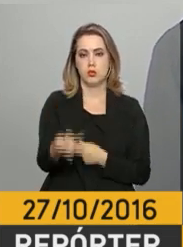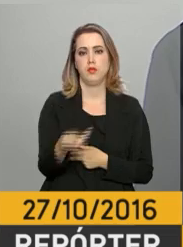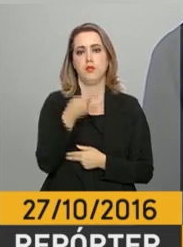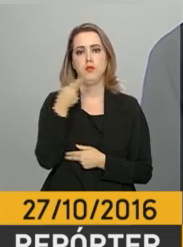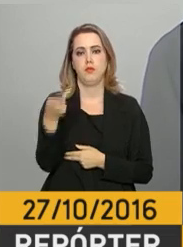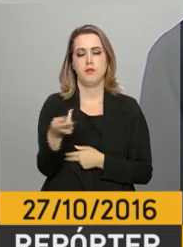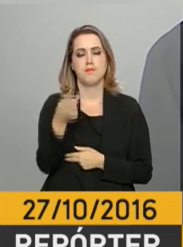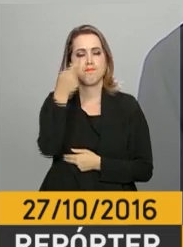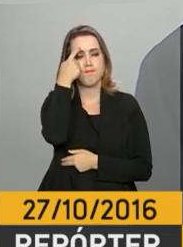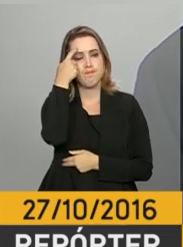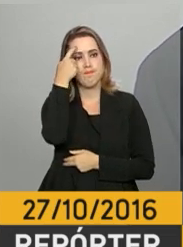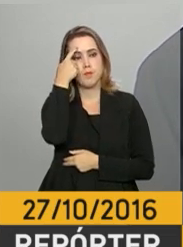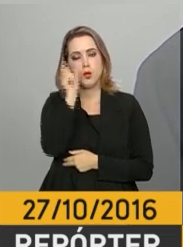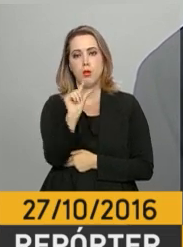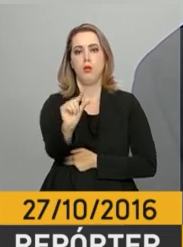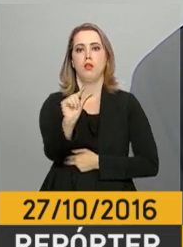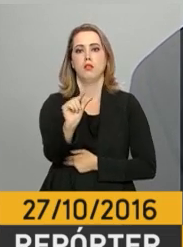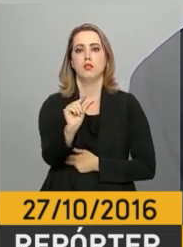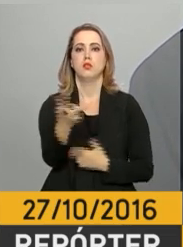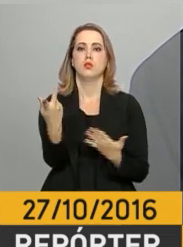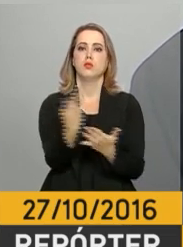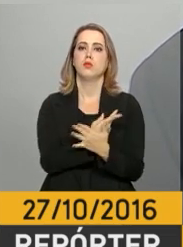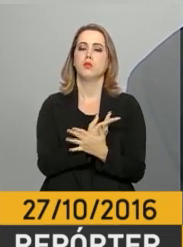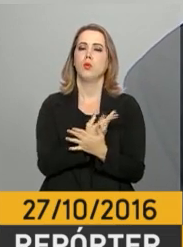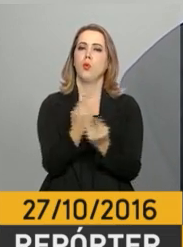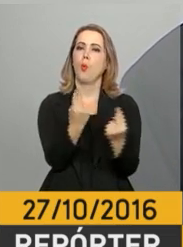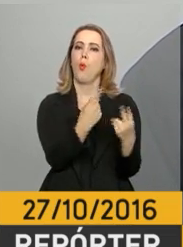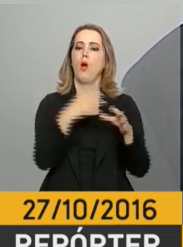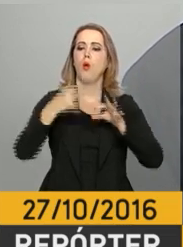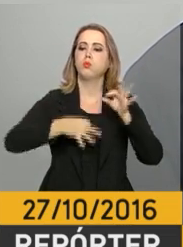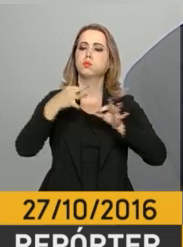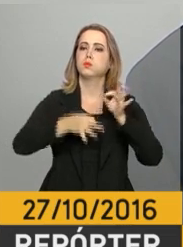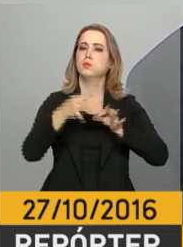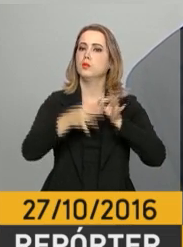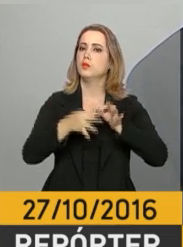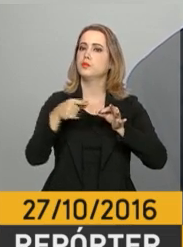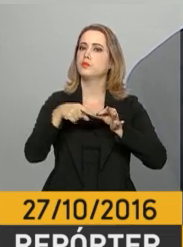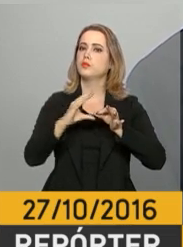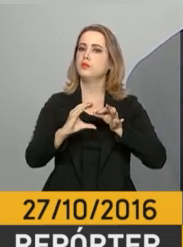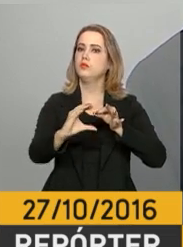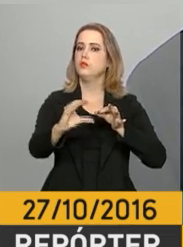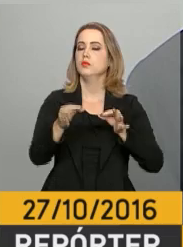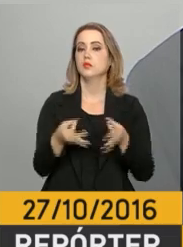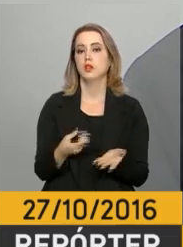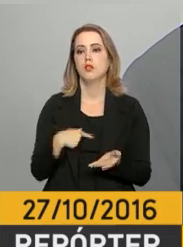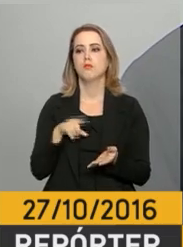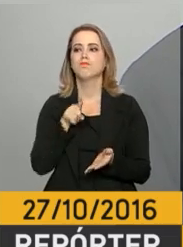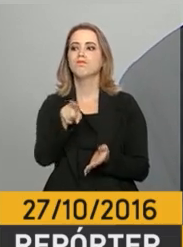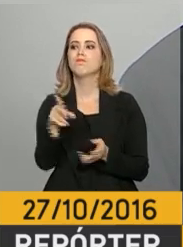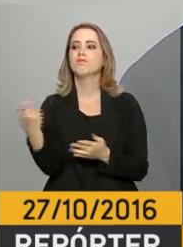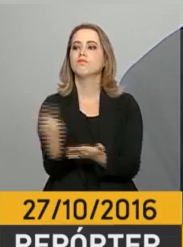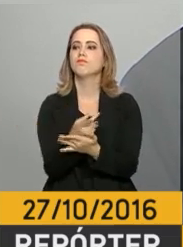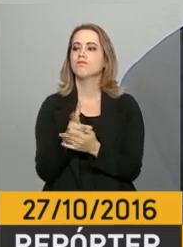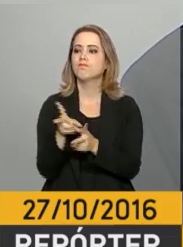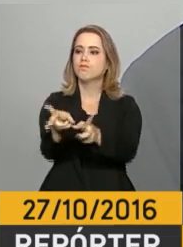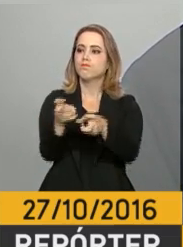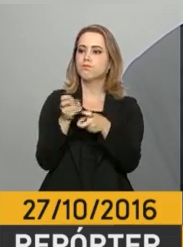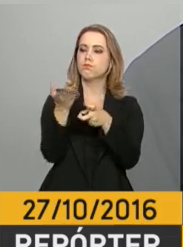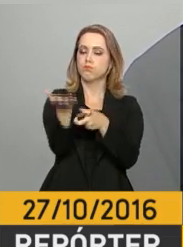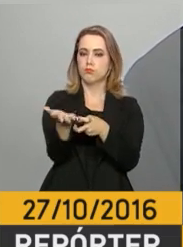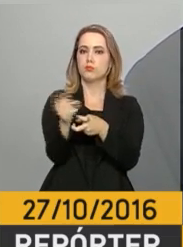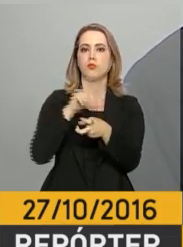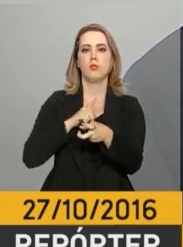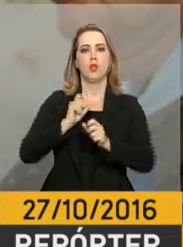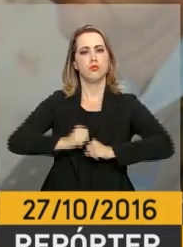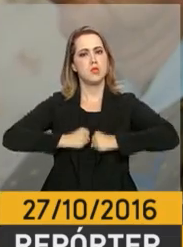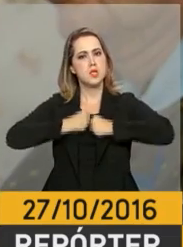refletindo um pouco o que acontece na área jurídica tem neles exatamente a expressão maior de quem se dedicou à